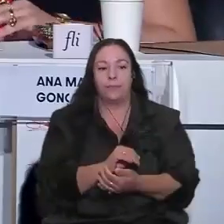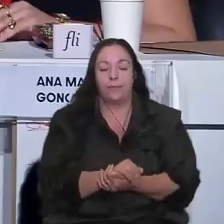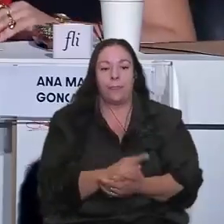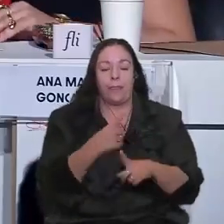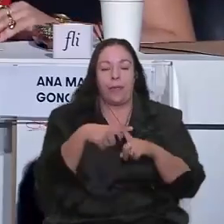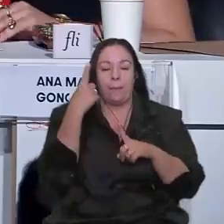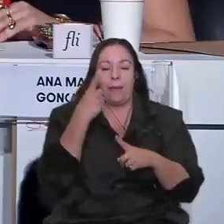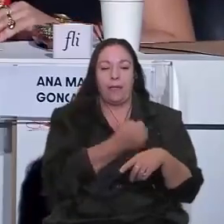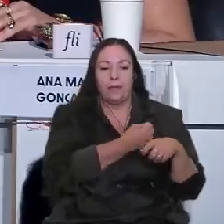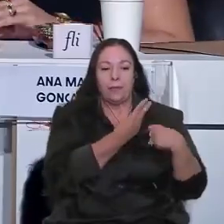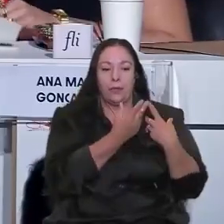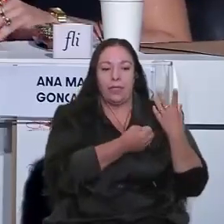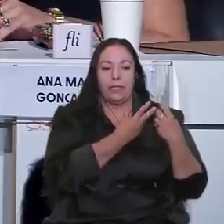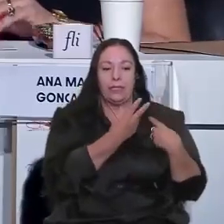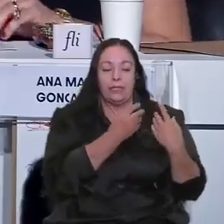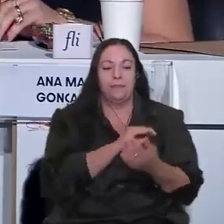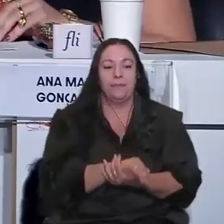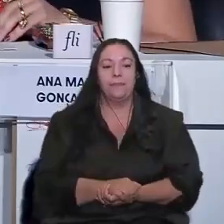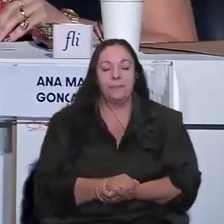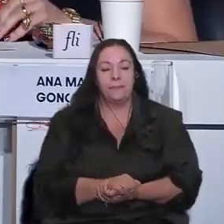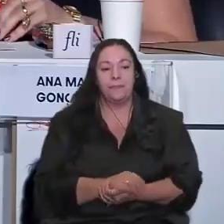Poesia.